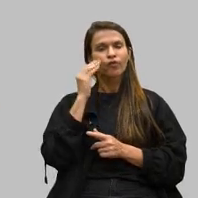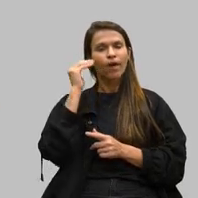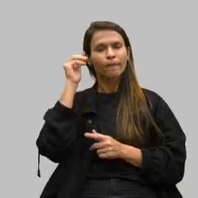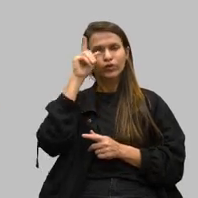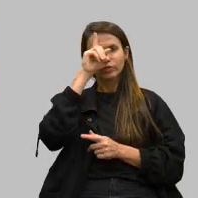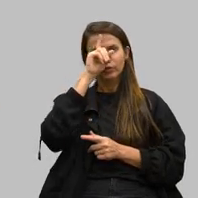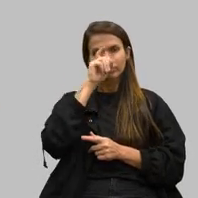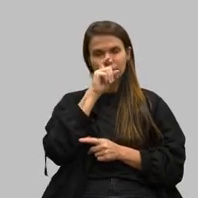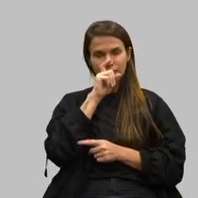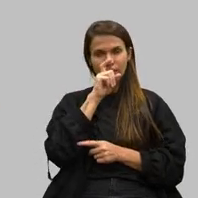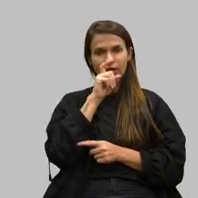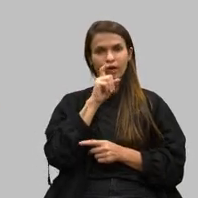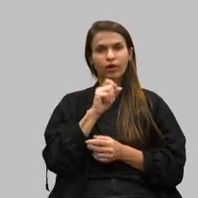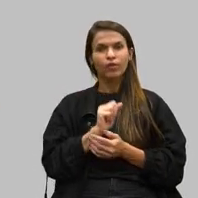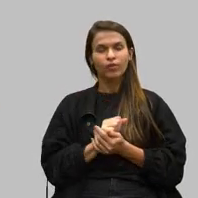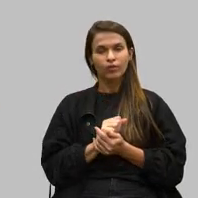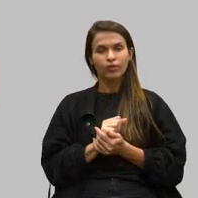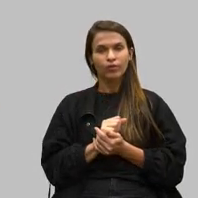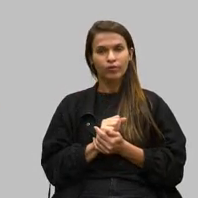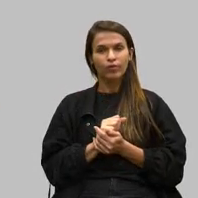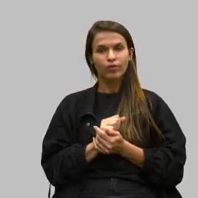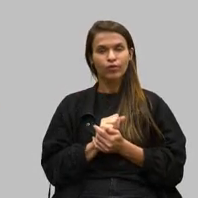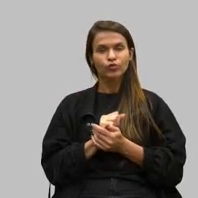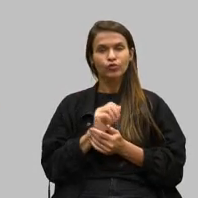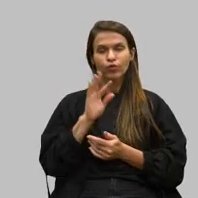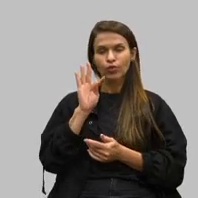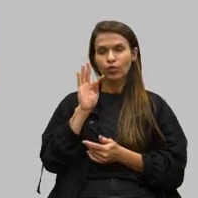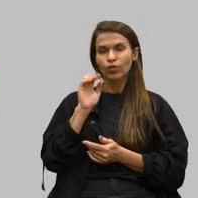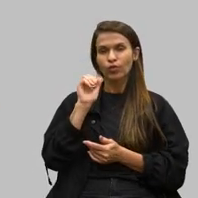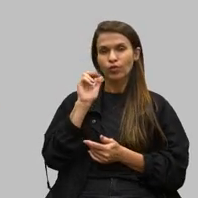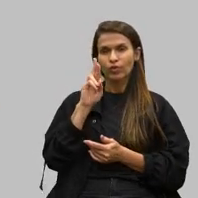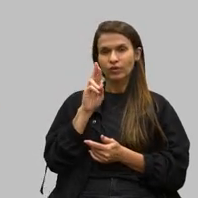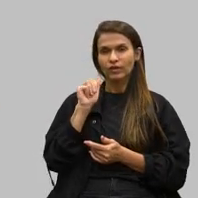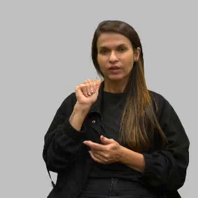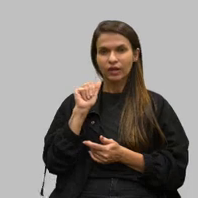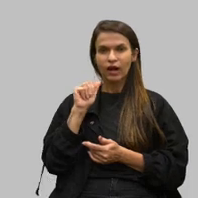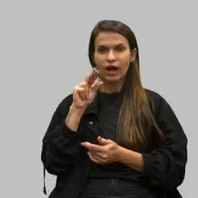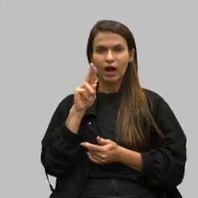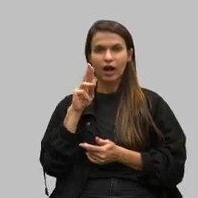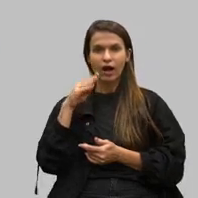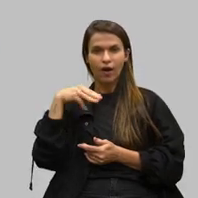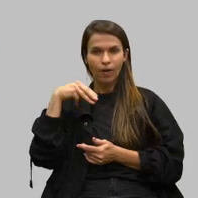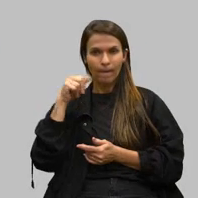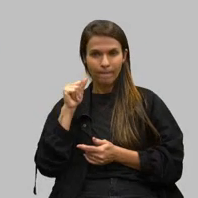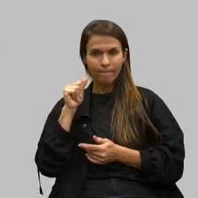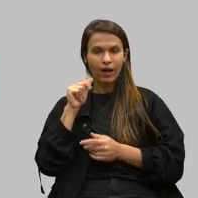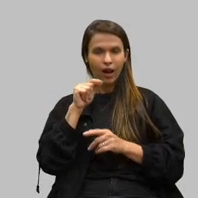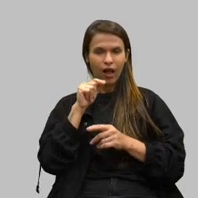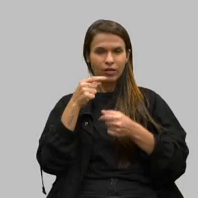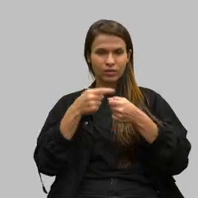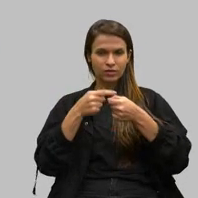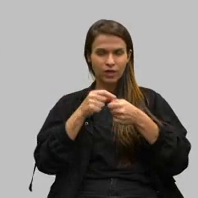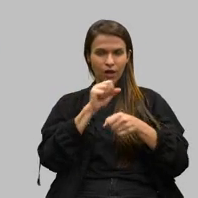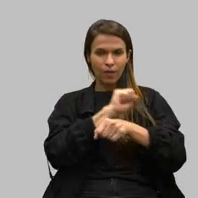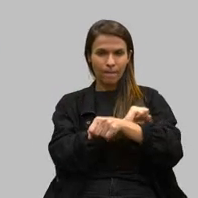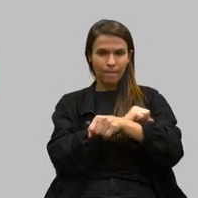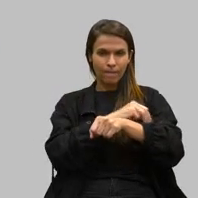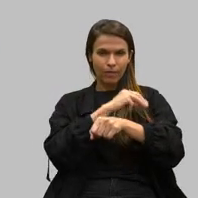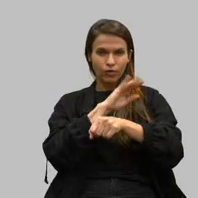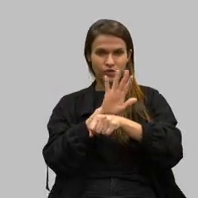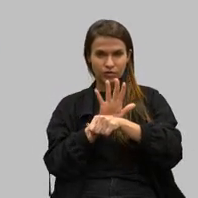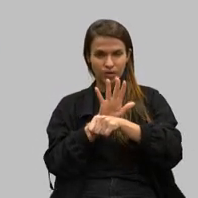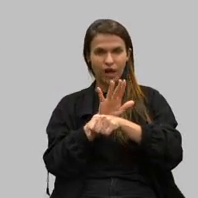do trauma em Montes Claros. Lá já tem uma área de 50 mil metros quadrados,